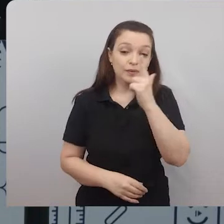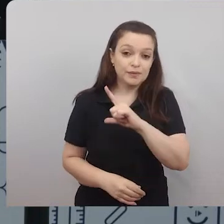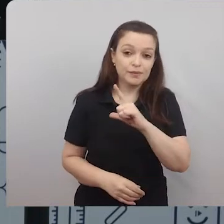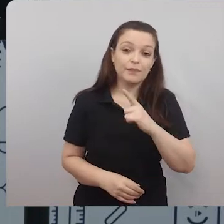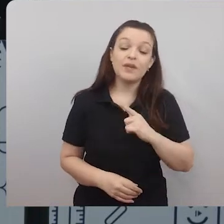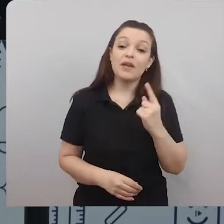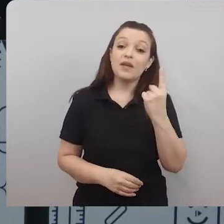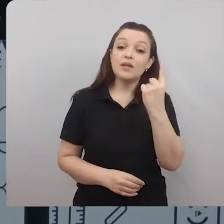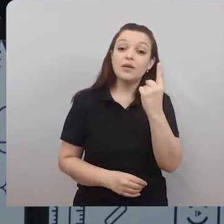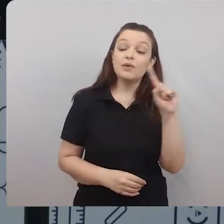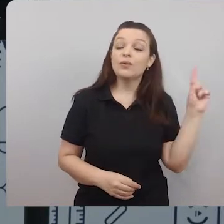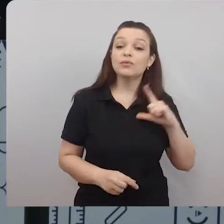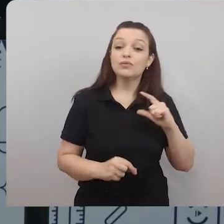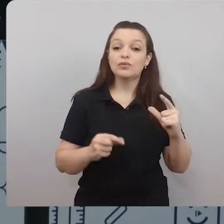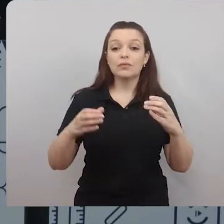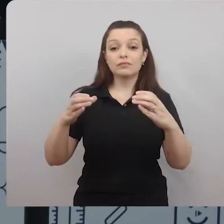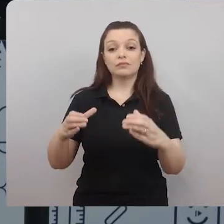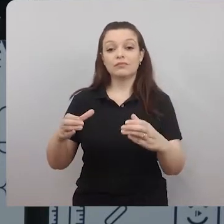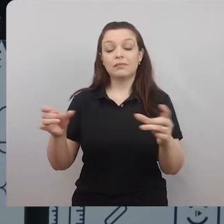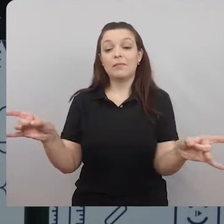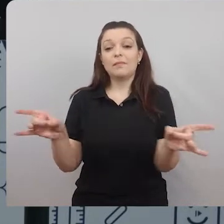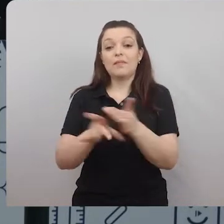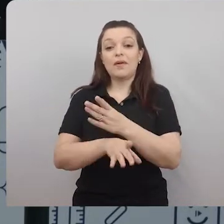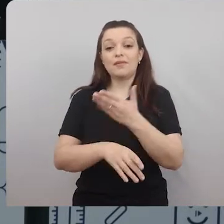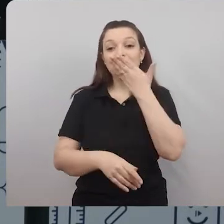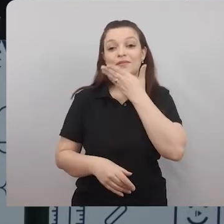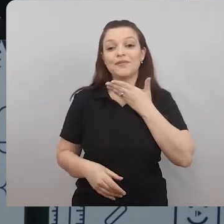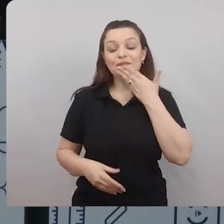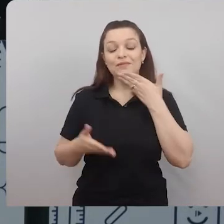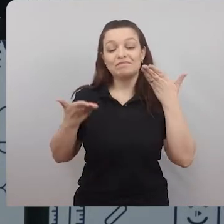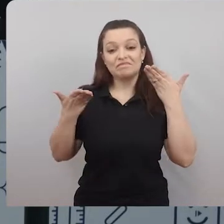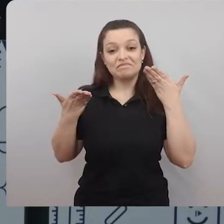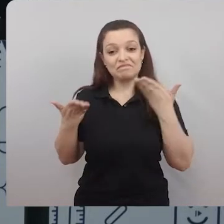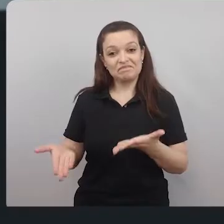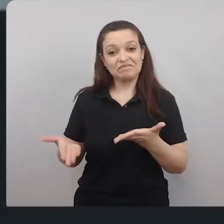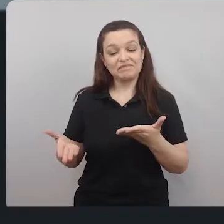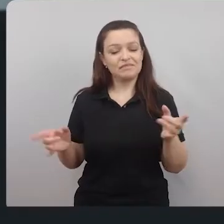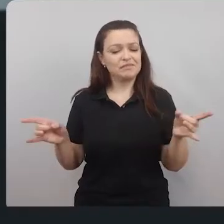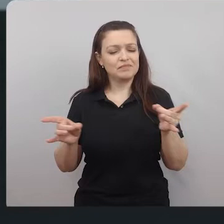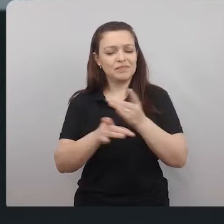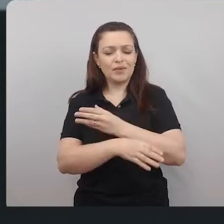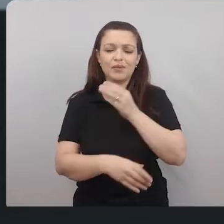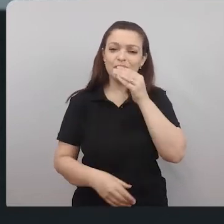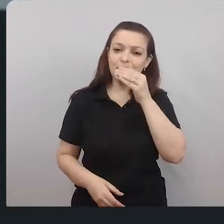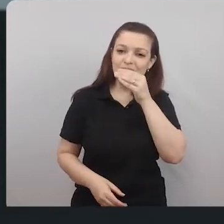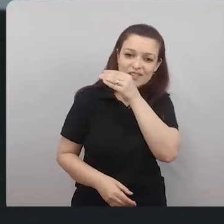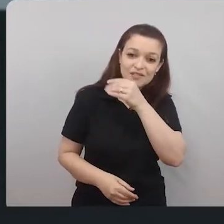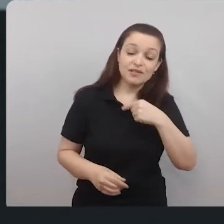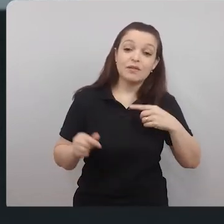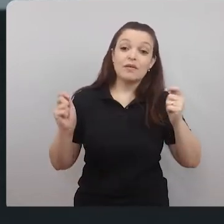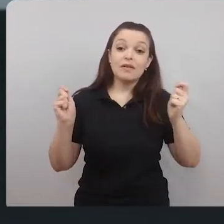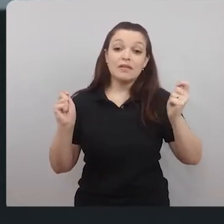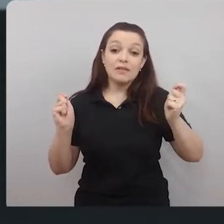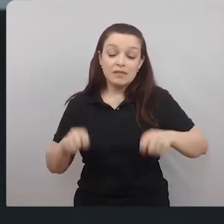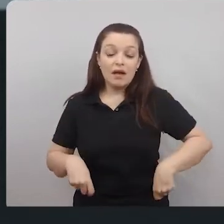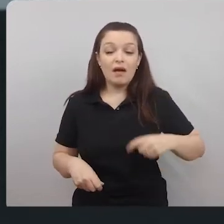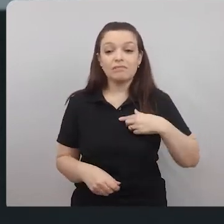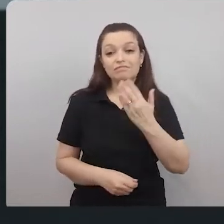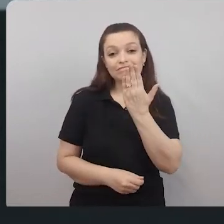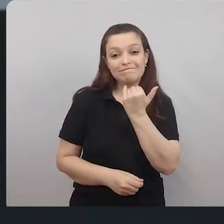imagem. E por último, a imagem do bolo pronto, assado, prontinho para a gente